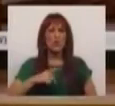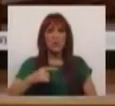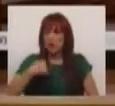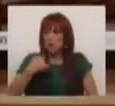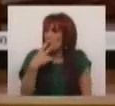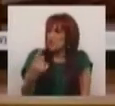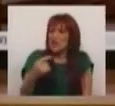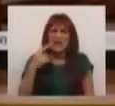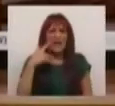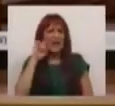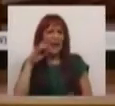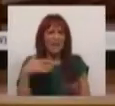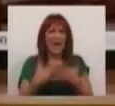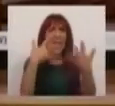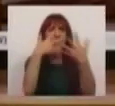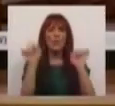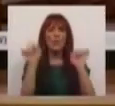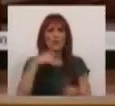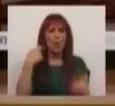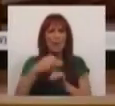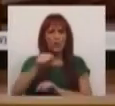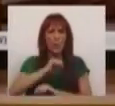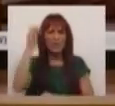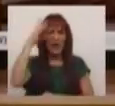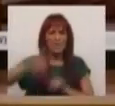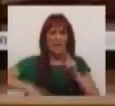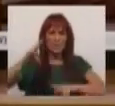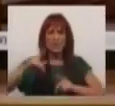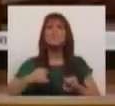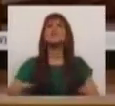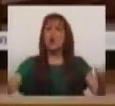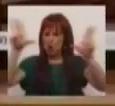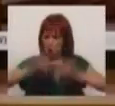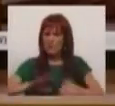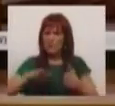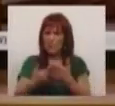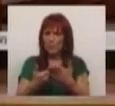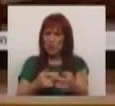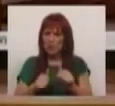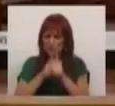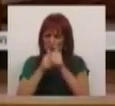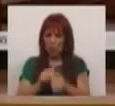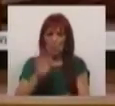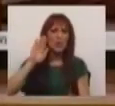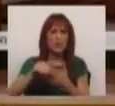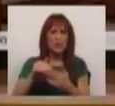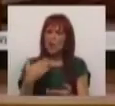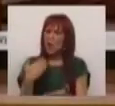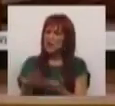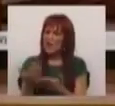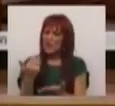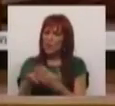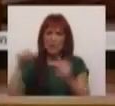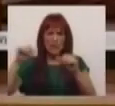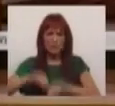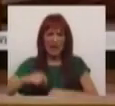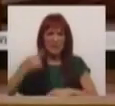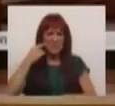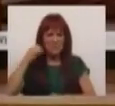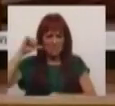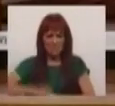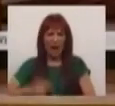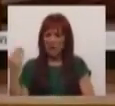só garanta a transparência e o combate à fraude fiscal. Mas há propostas novas que acompanham as conclusões que fomos tirando das más experiências